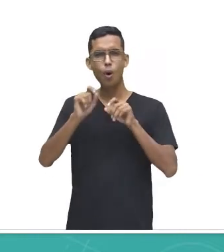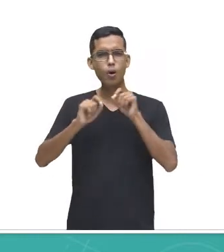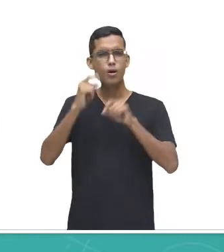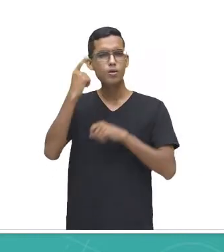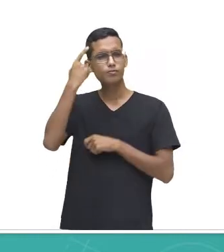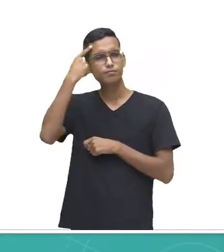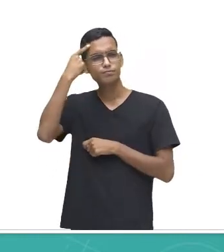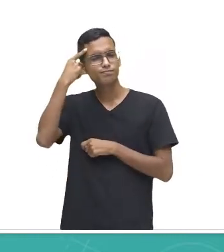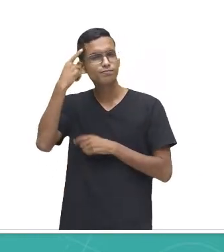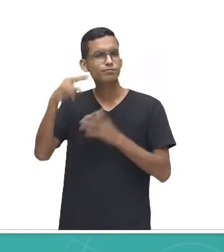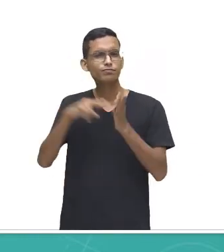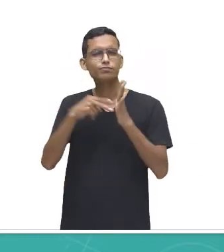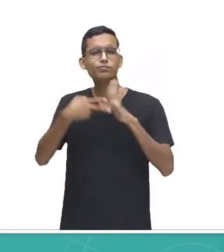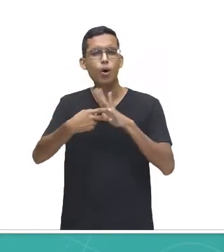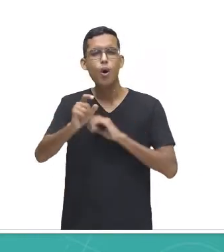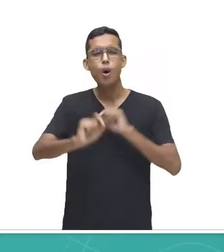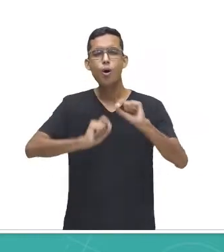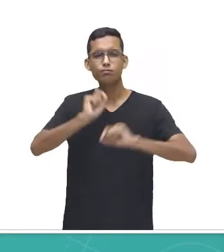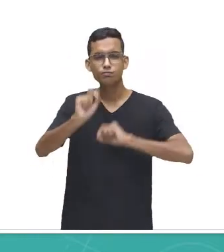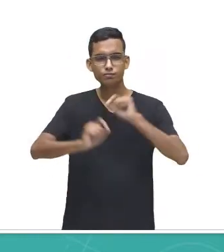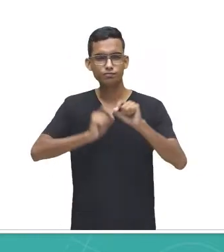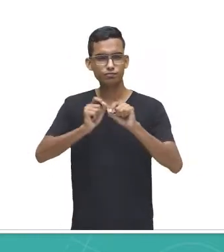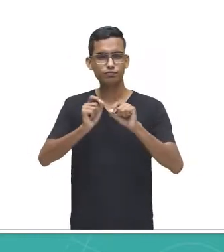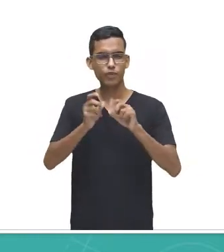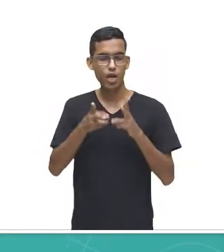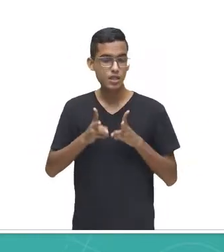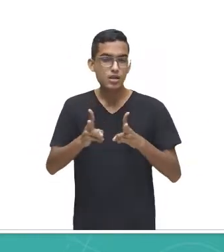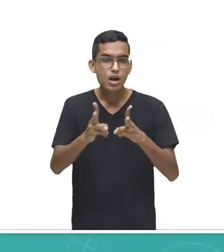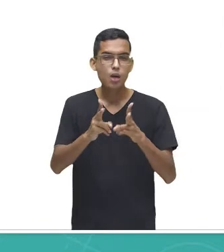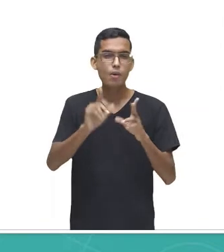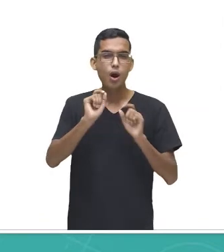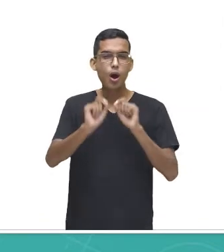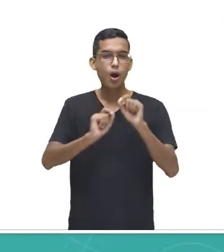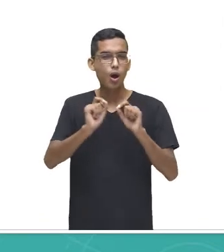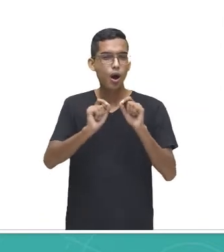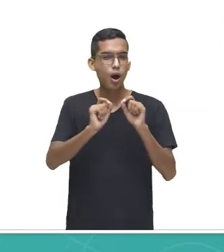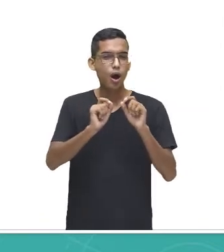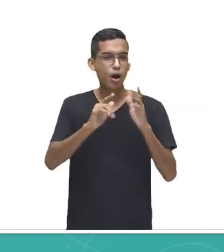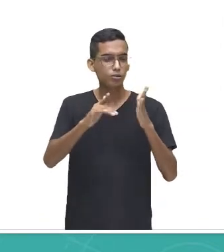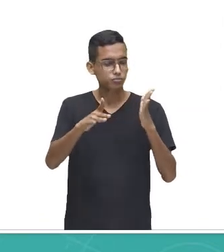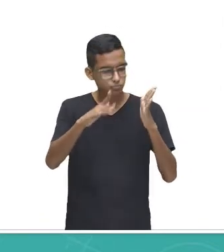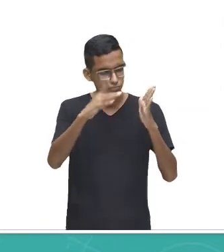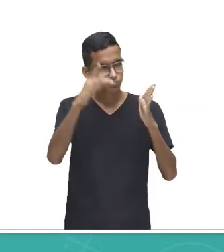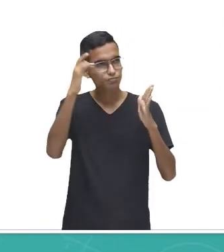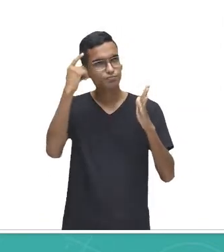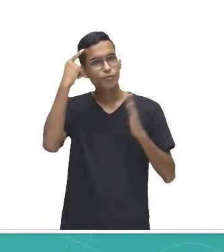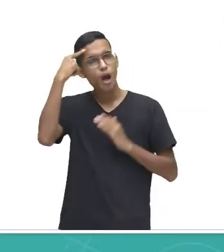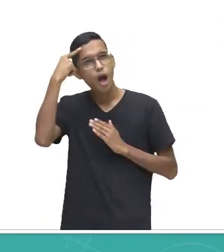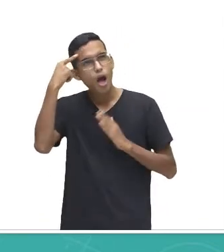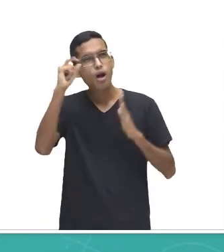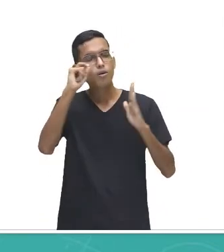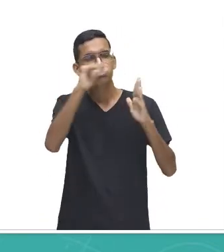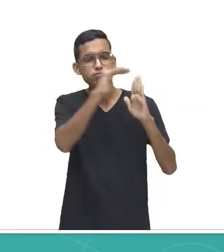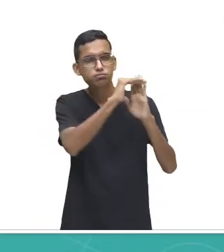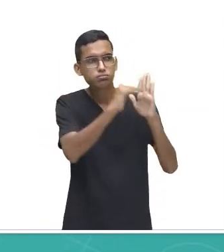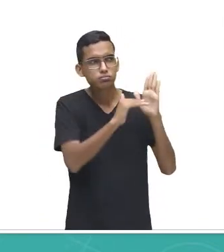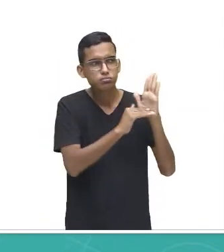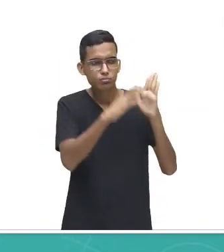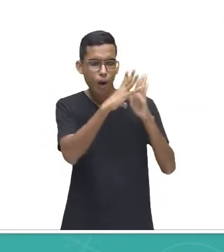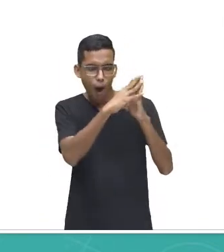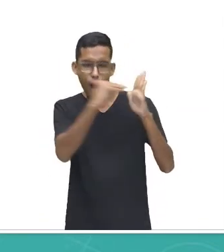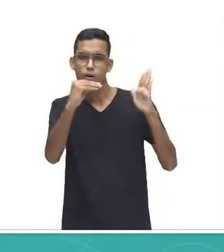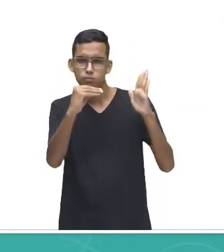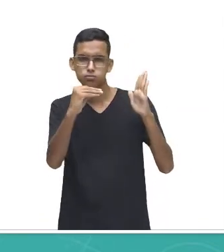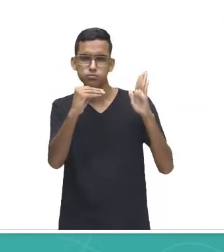Paradigma sempre vai trabalhar a dimensão de modelo, de